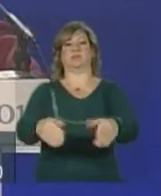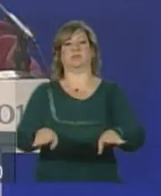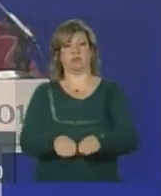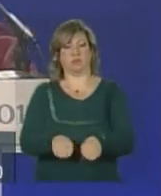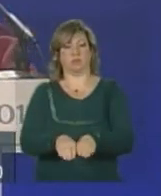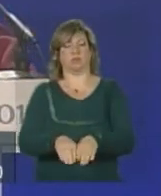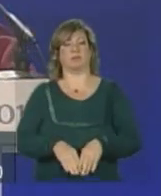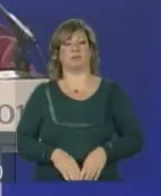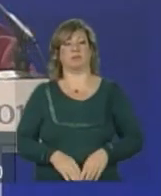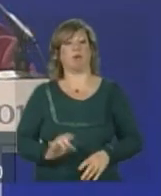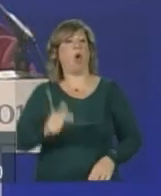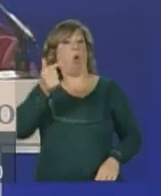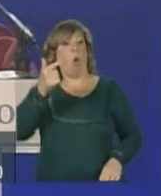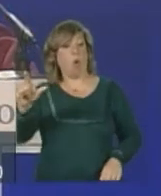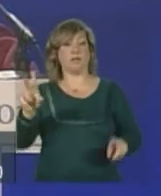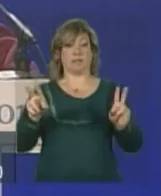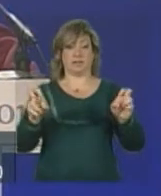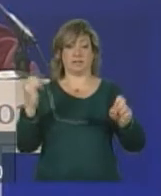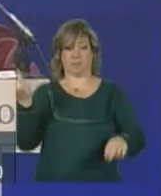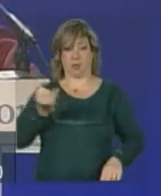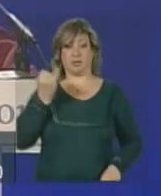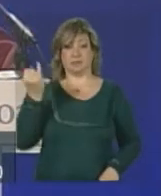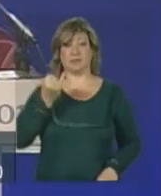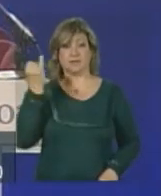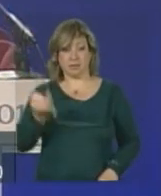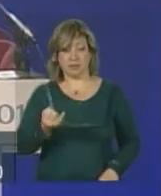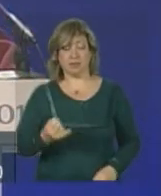Uma outra questão importante